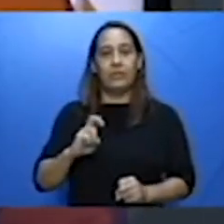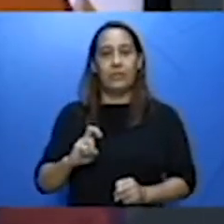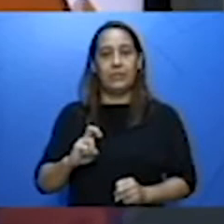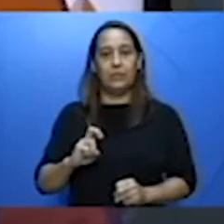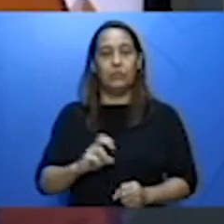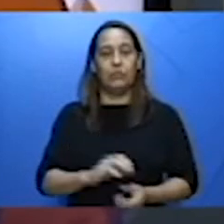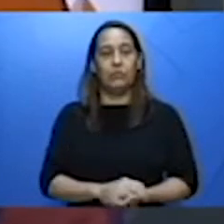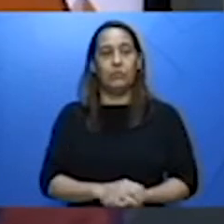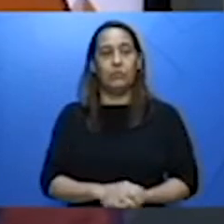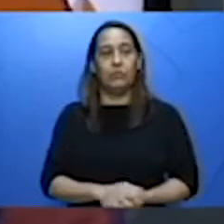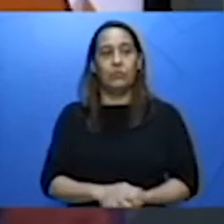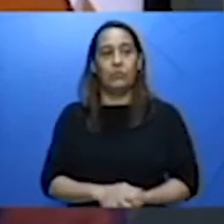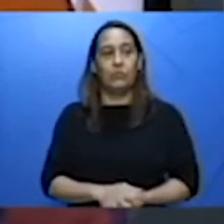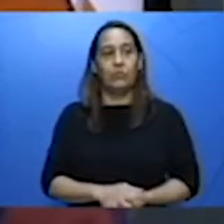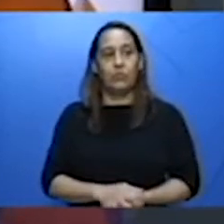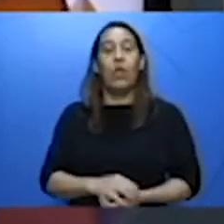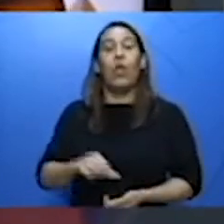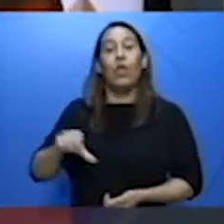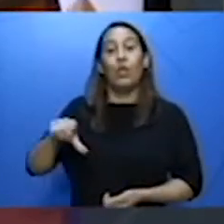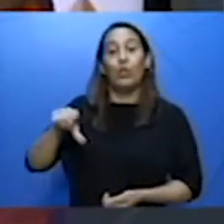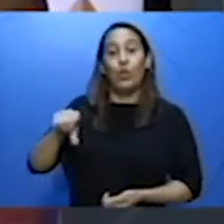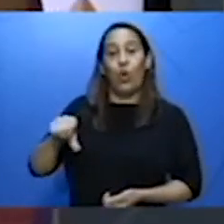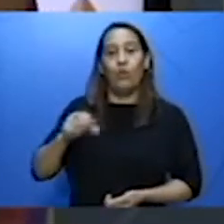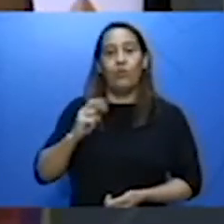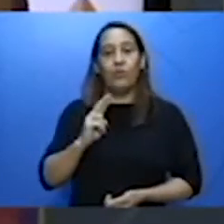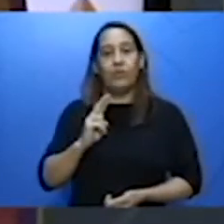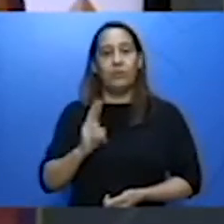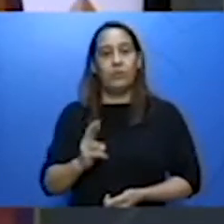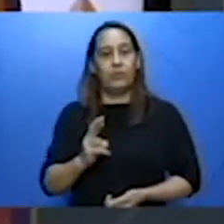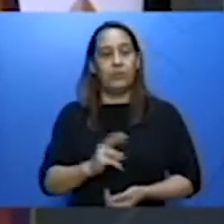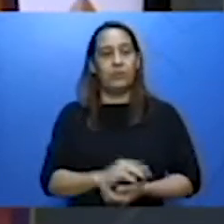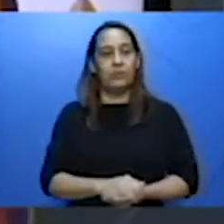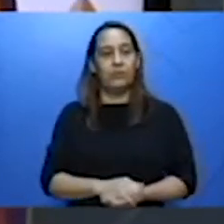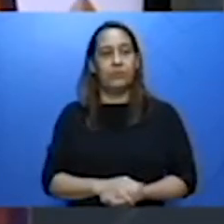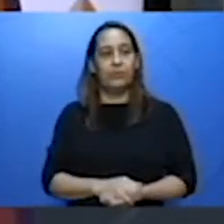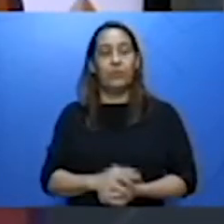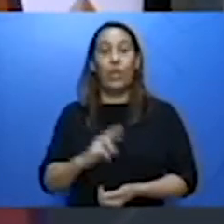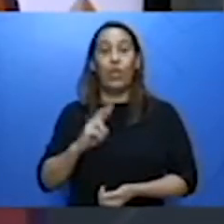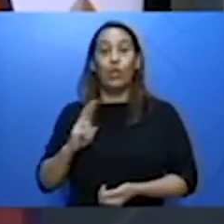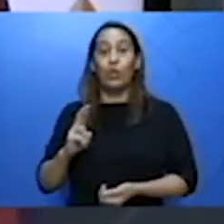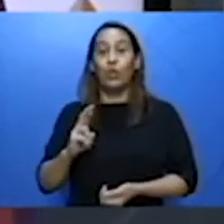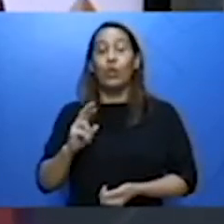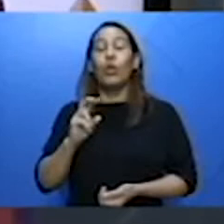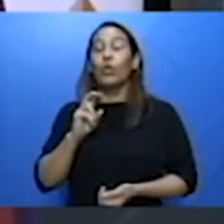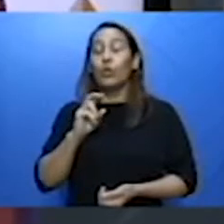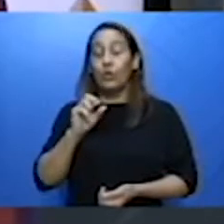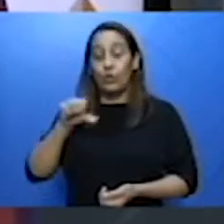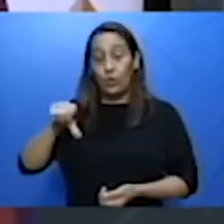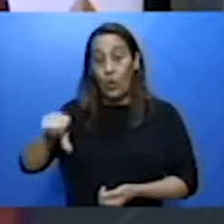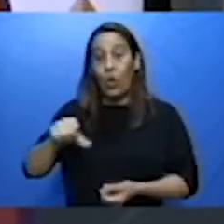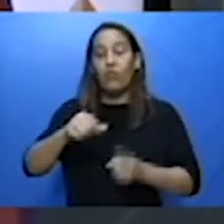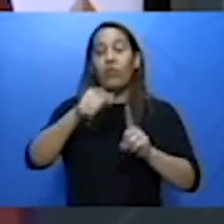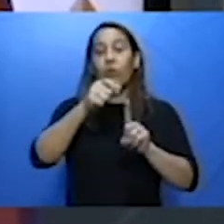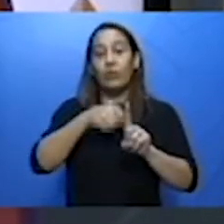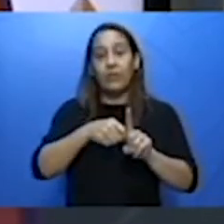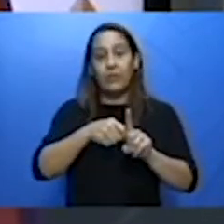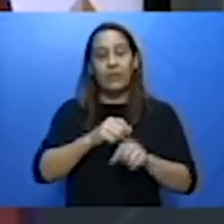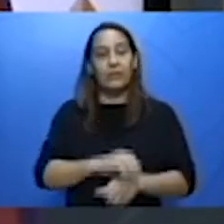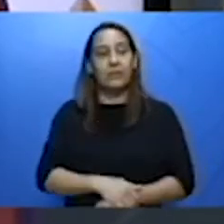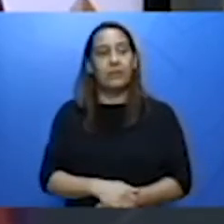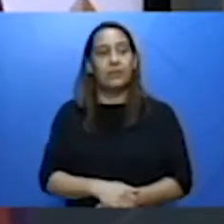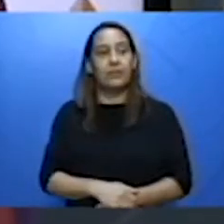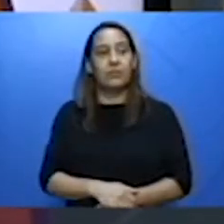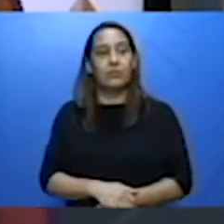5? 5, 6, 7, 8, 9. 9, 9 unidades. 2 mais 3, 2, 3,